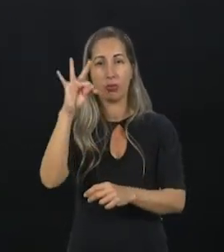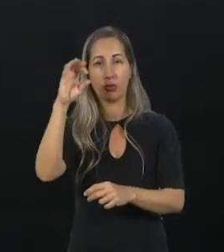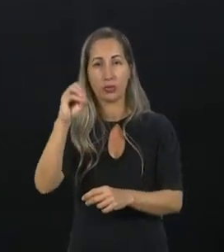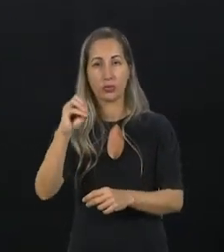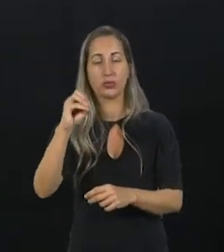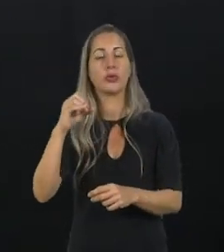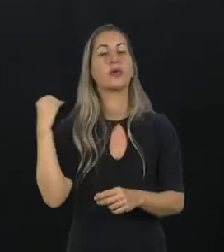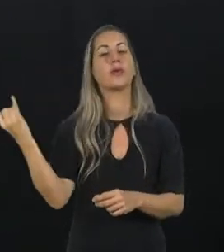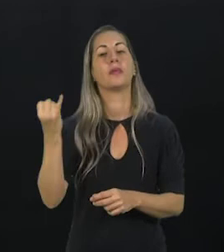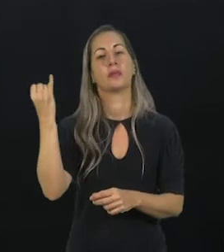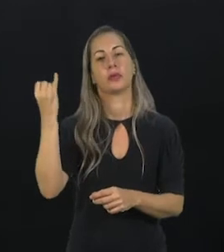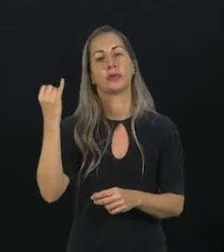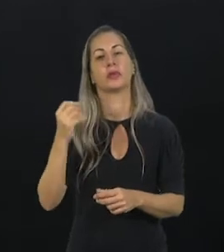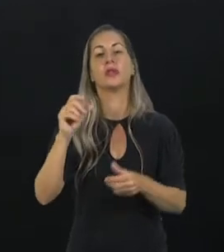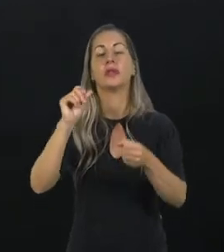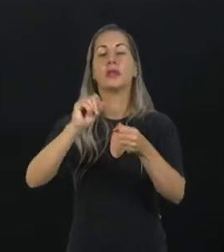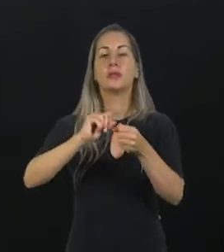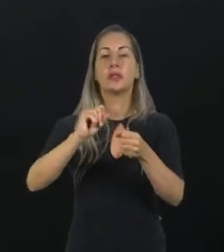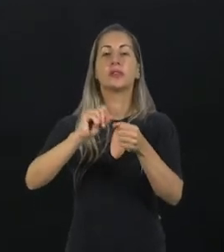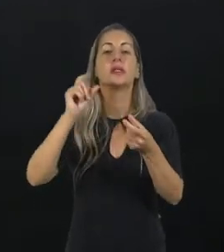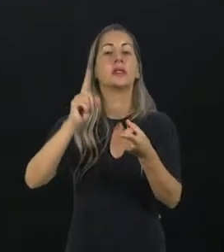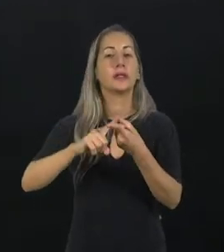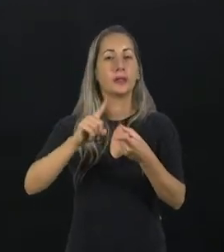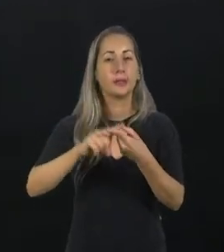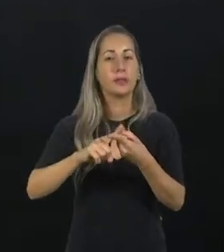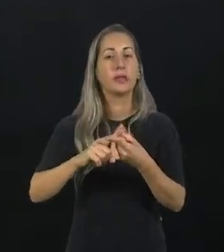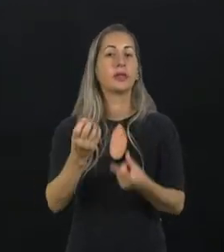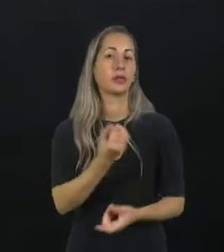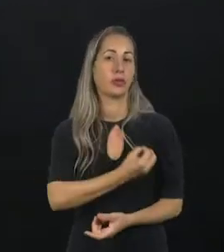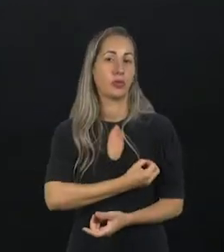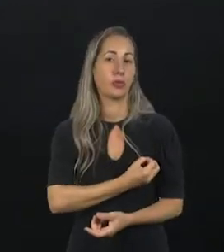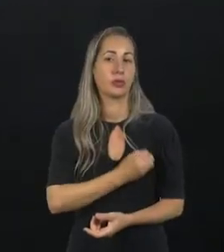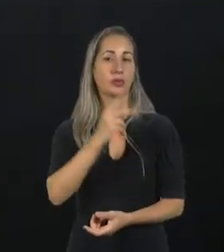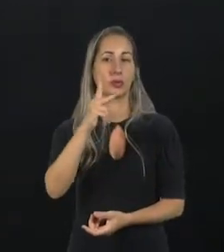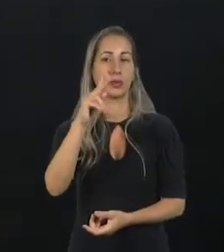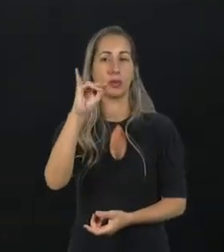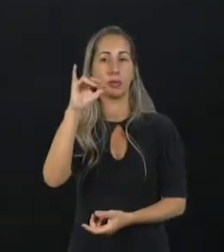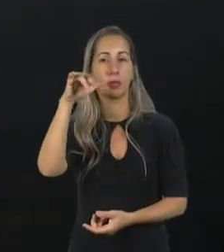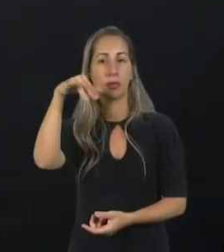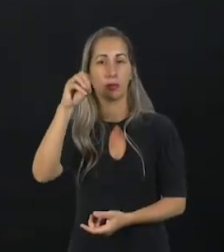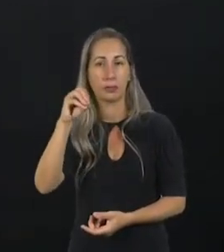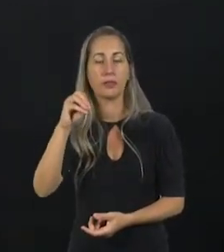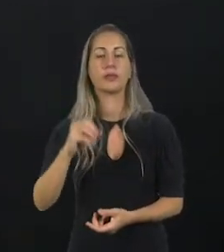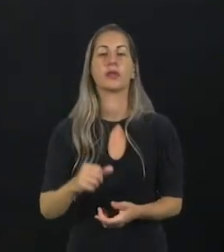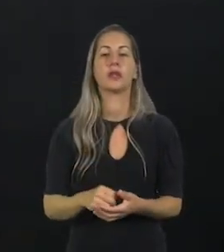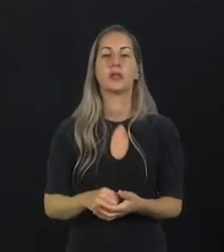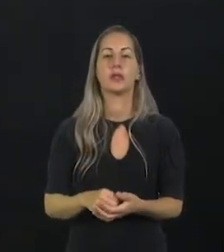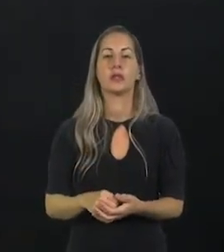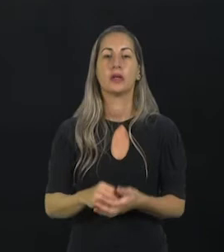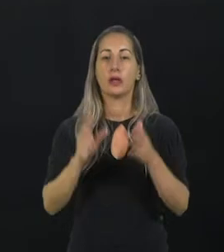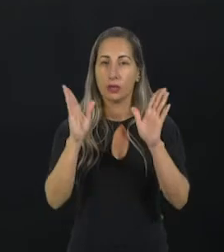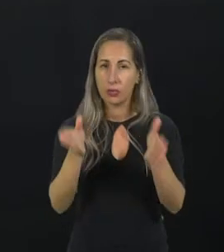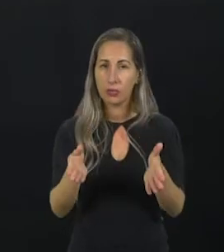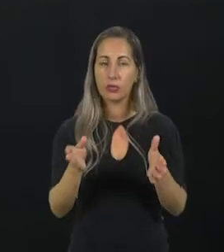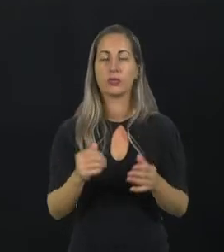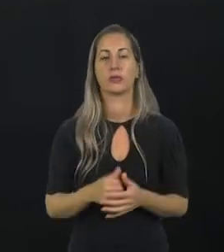é muito importante a utilização também dos números primos. E aí, nesse caso, vamos só